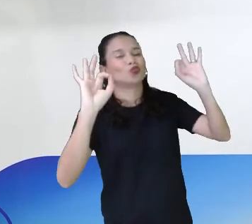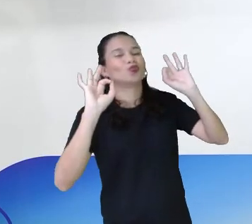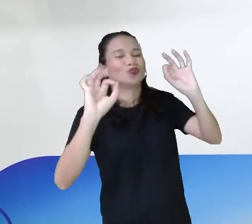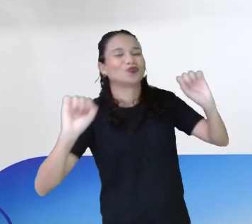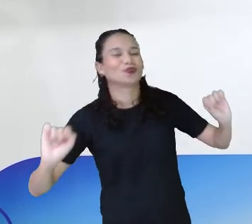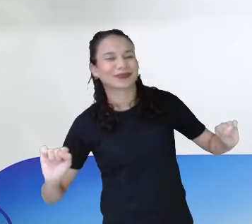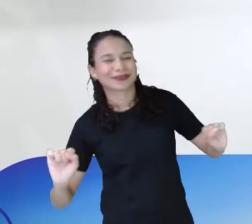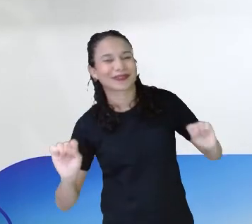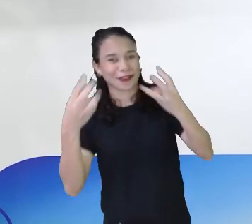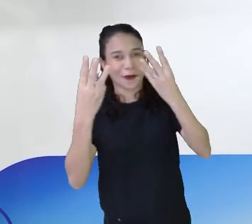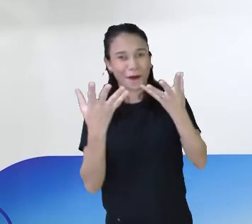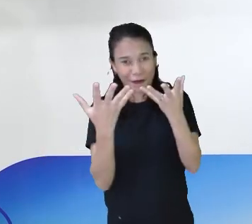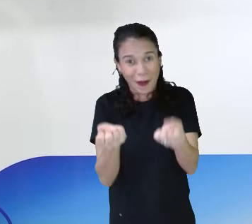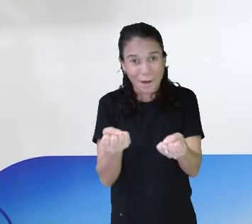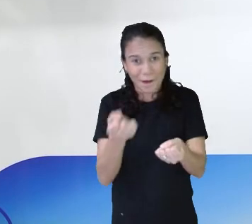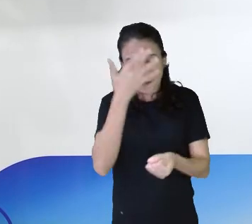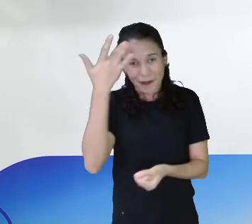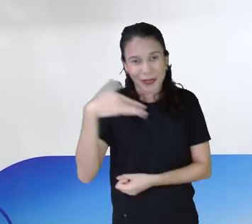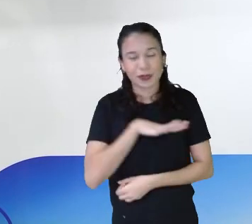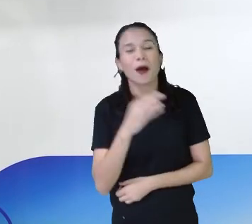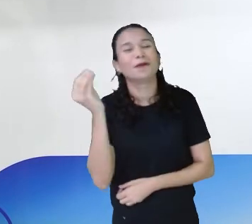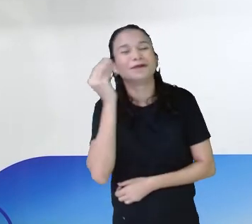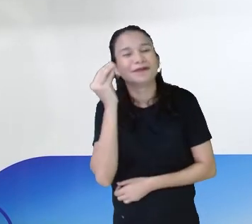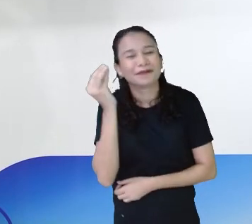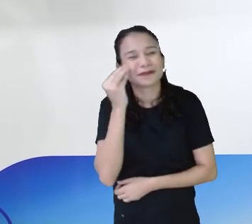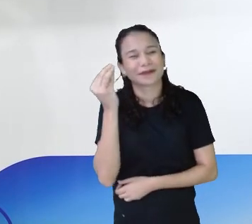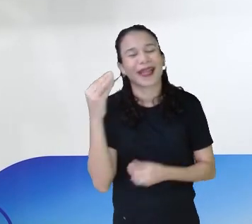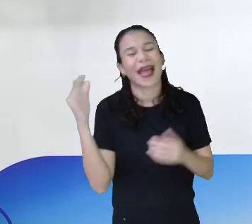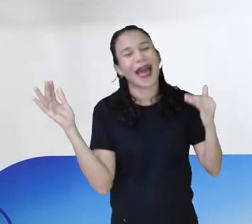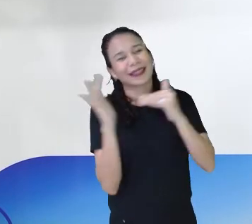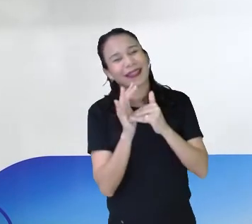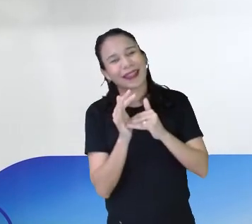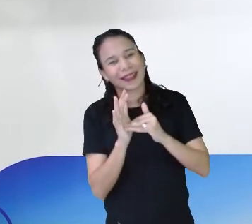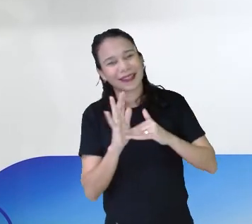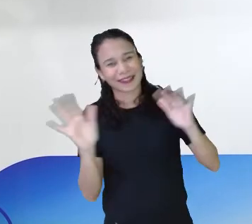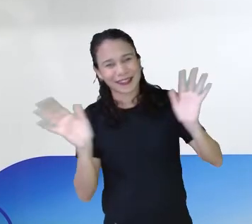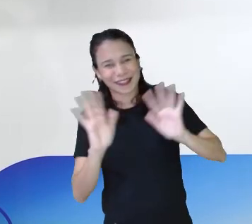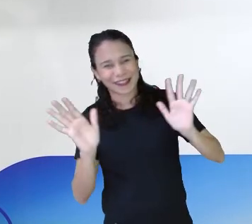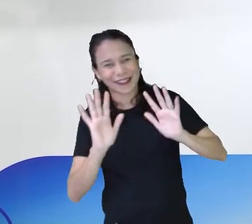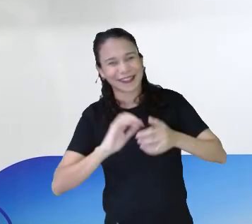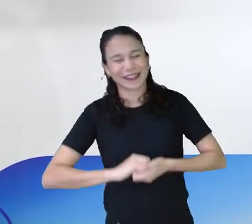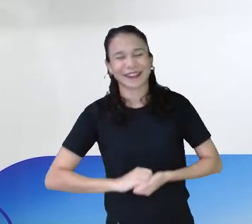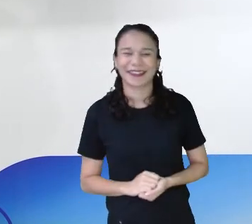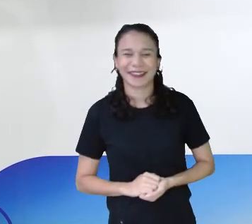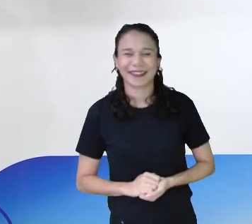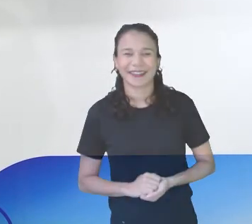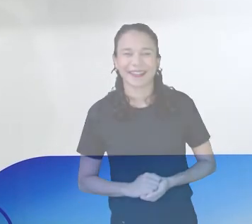show de bola. Vamos lá, gente. Um cheiro para vocês e até daqui a pouco no chat.